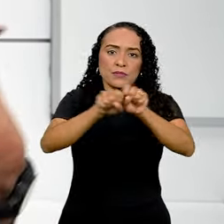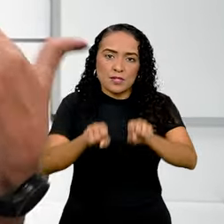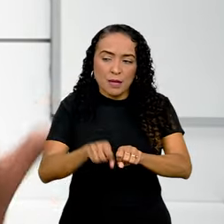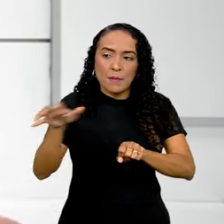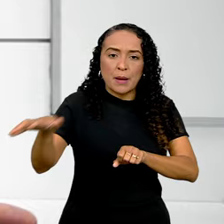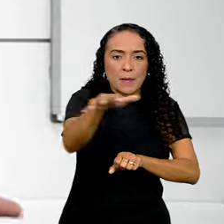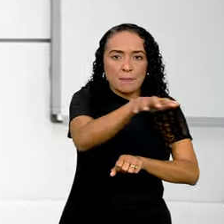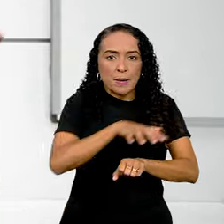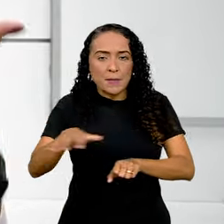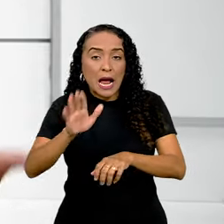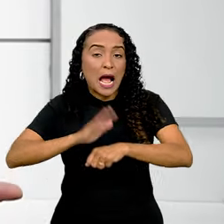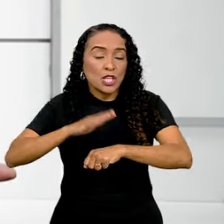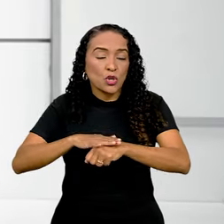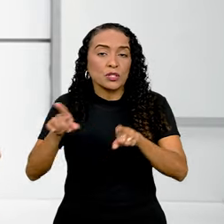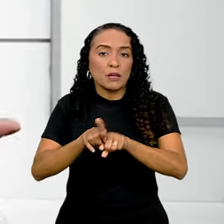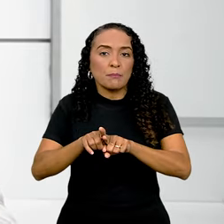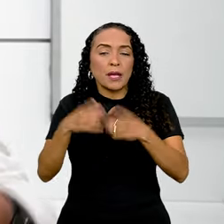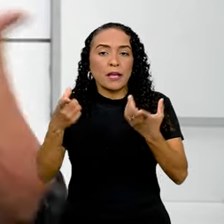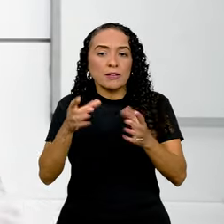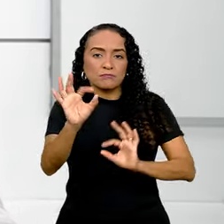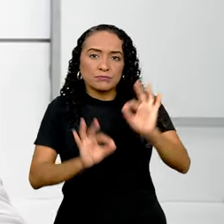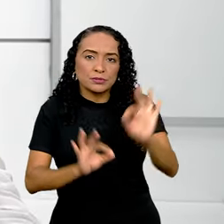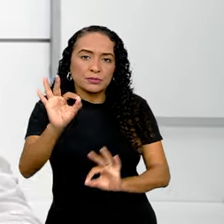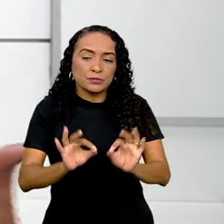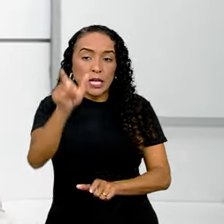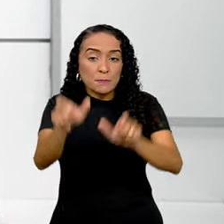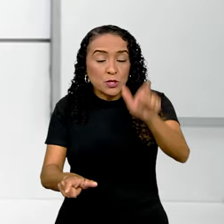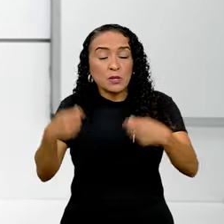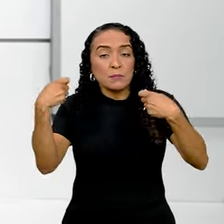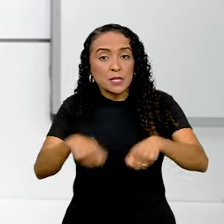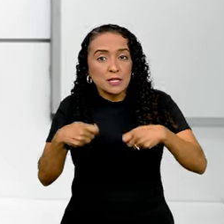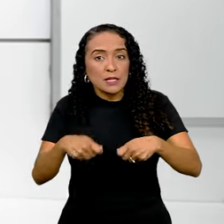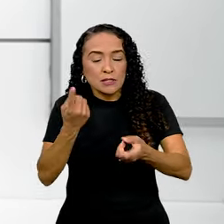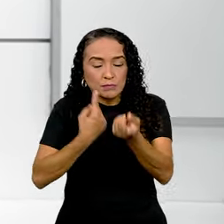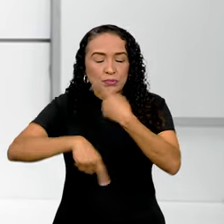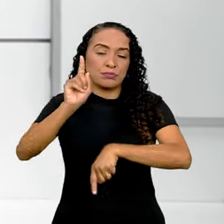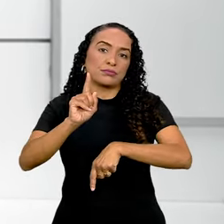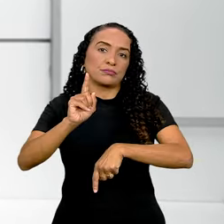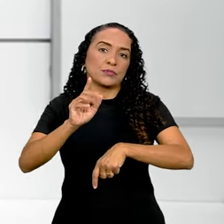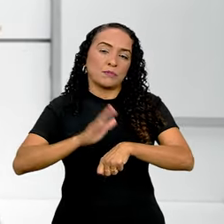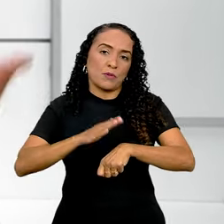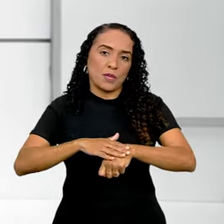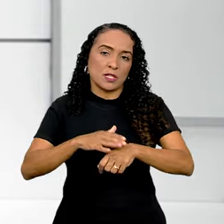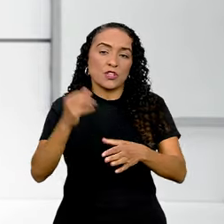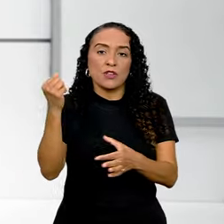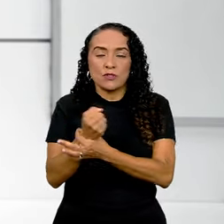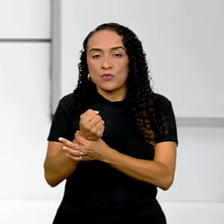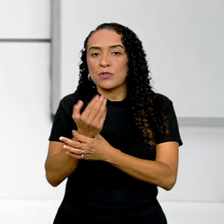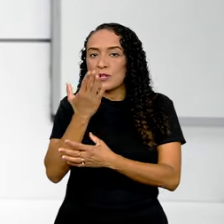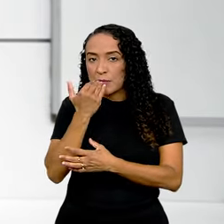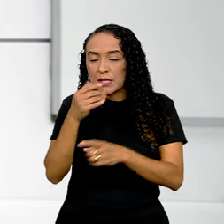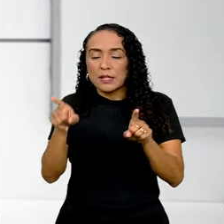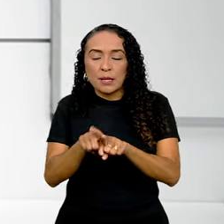sistema que é intersetorial possa integrar essas ações e dirigir essas ações para as pessoas que precisam superar a situação eh de